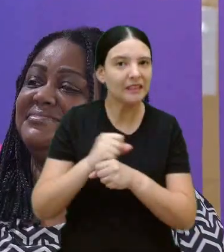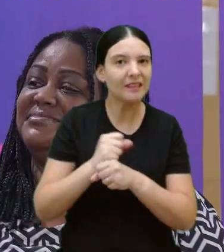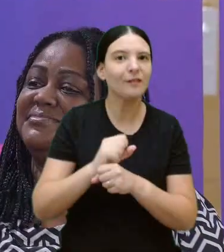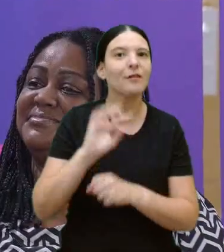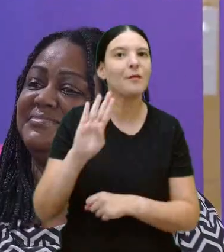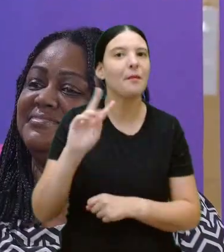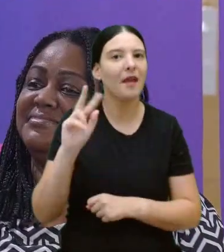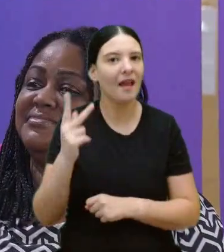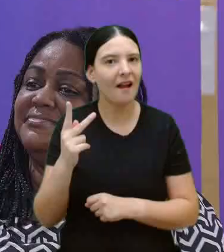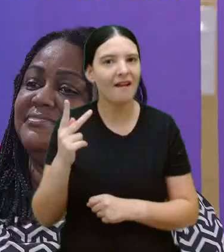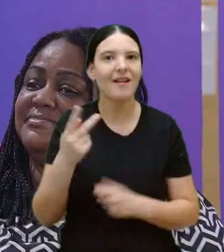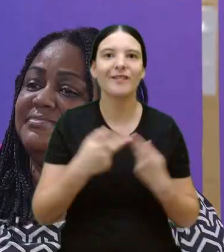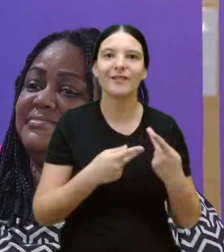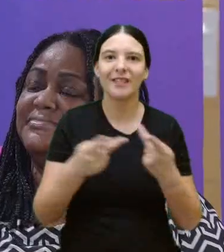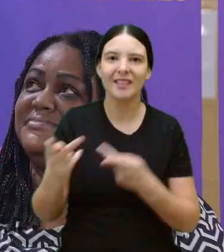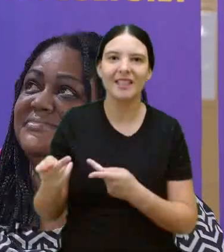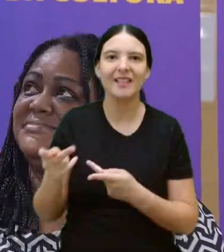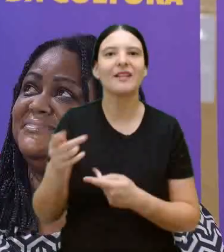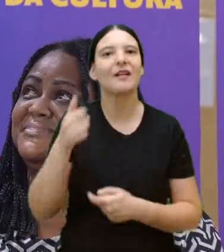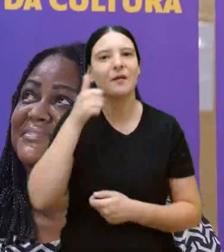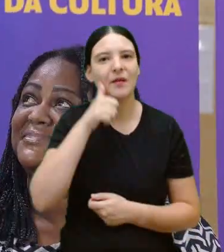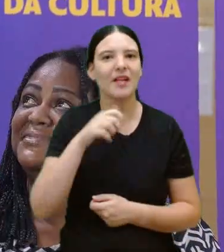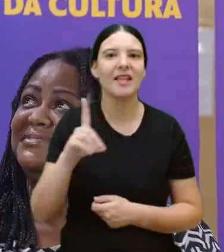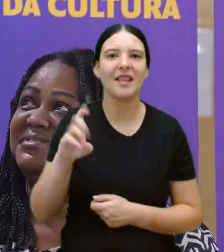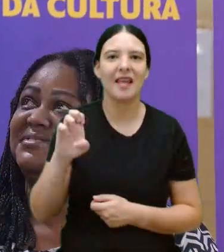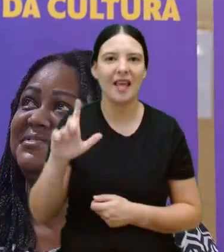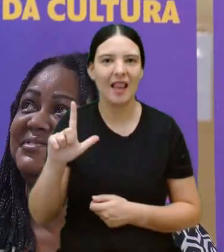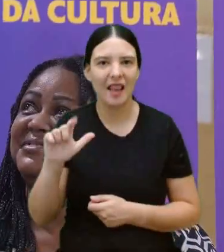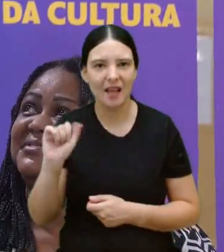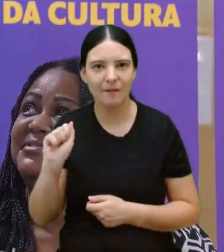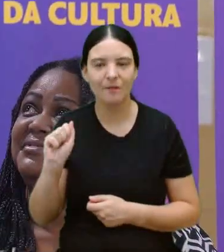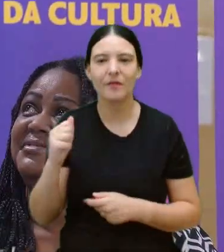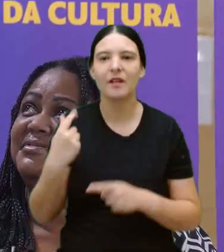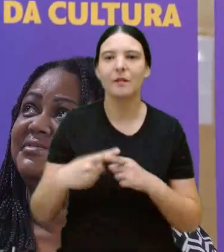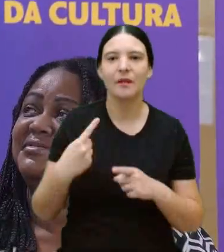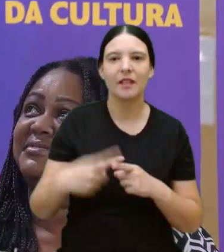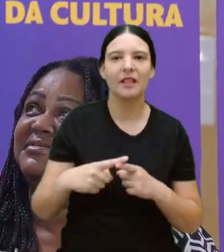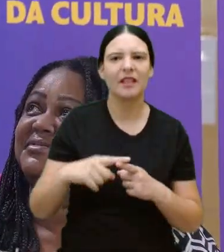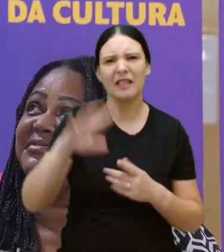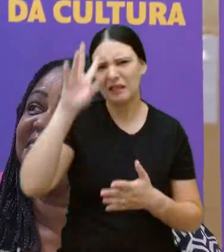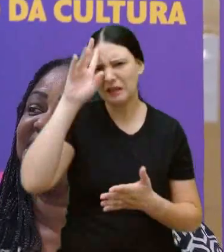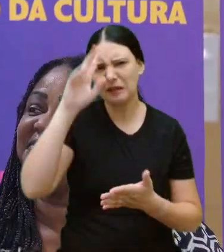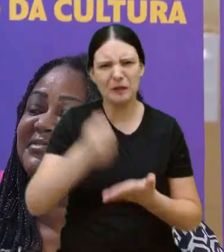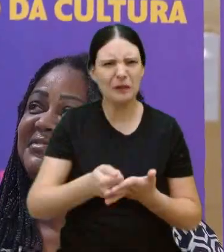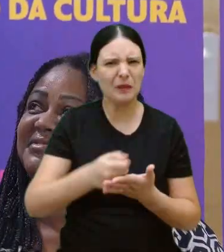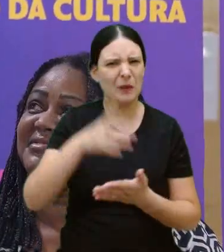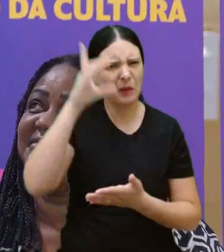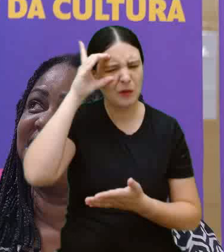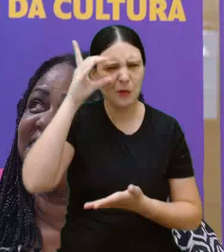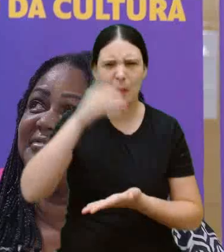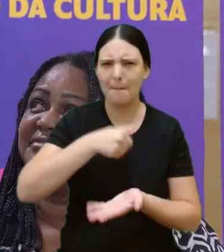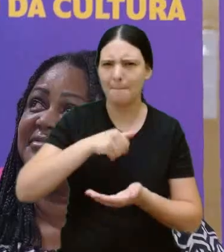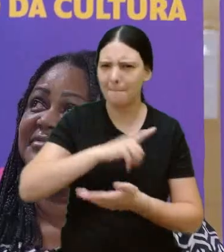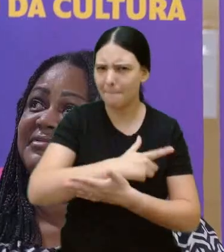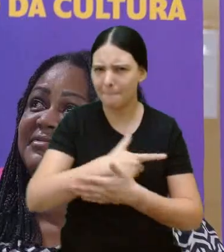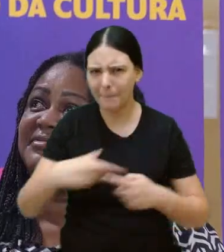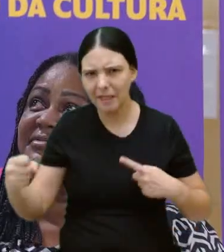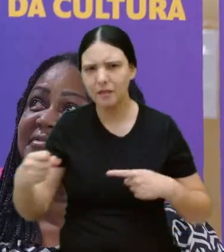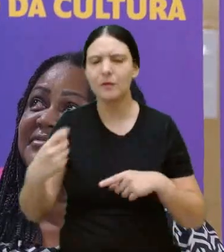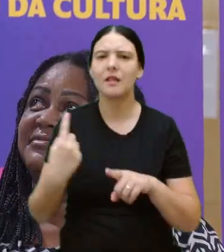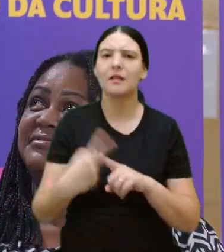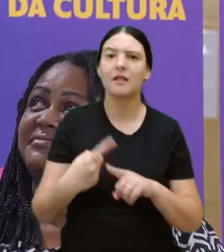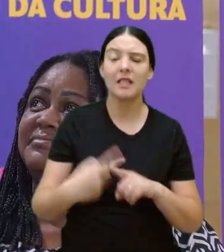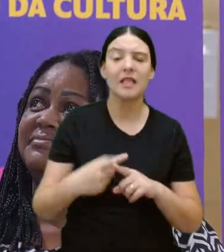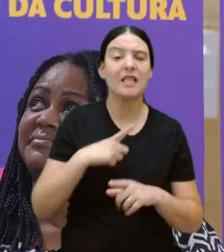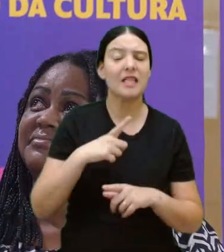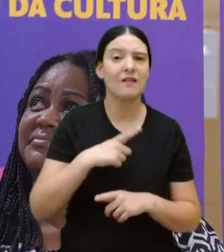Adélia Prado. Foi uma noite terrível, foi aquela noite que decidiram o impeachment da Dilma, então o Brasil estava num fogo danado, e a Adélia Prado subiu